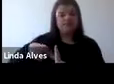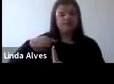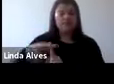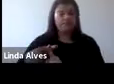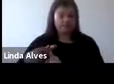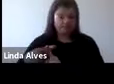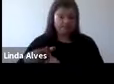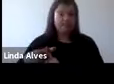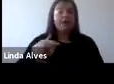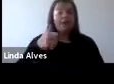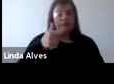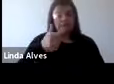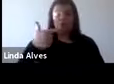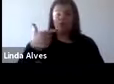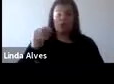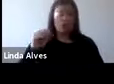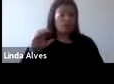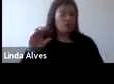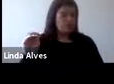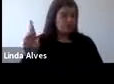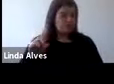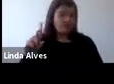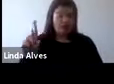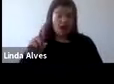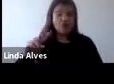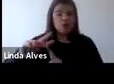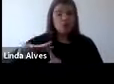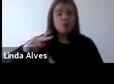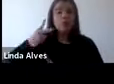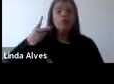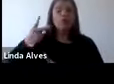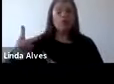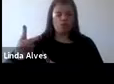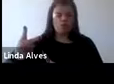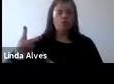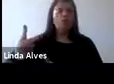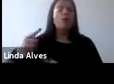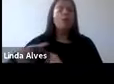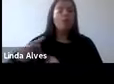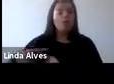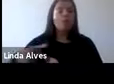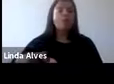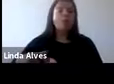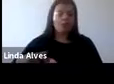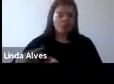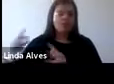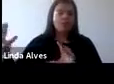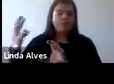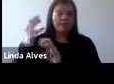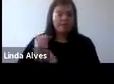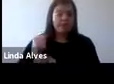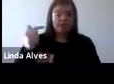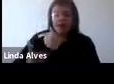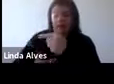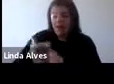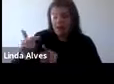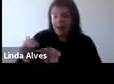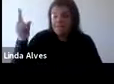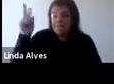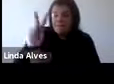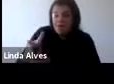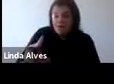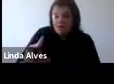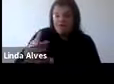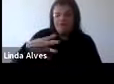exerceram de receber duplo valor, 600 mais 600, 1.200. O que eu quero chamar a